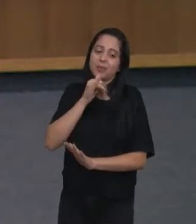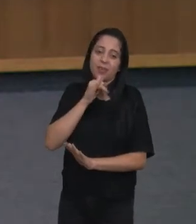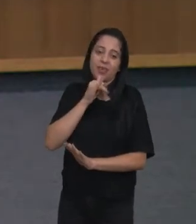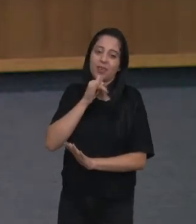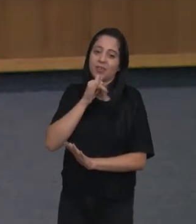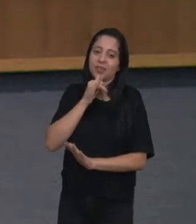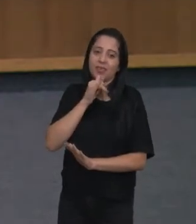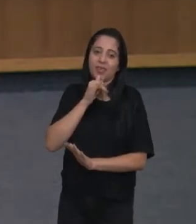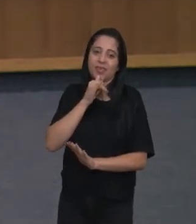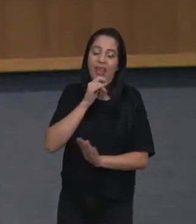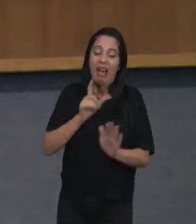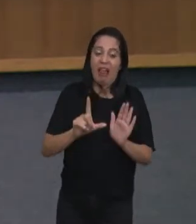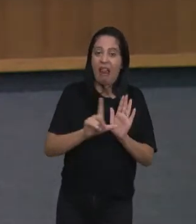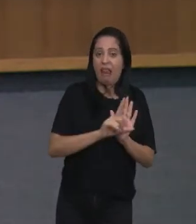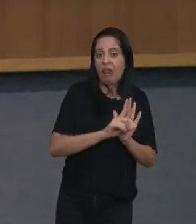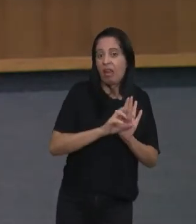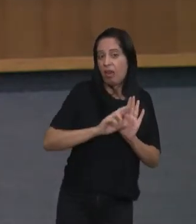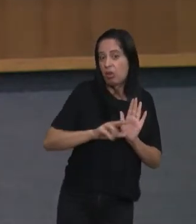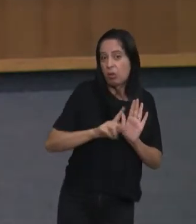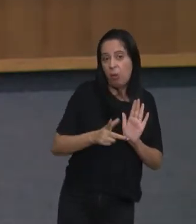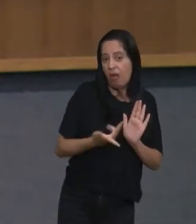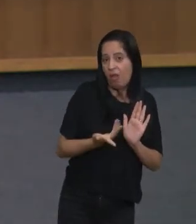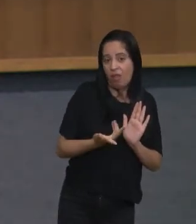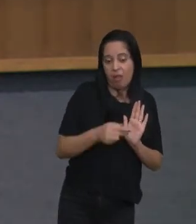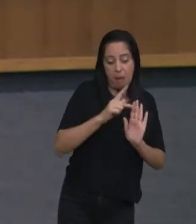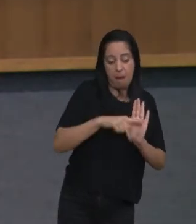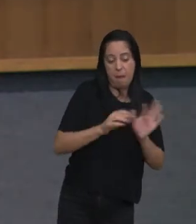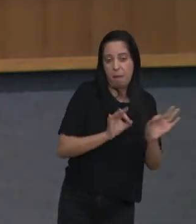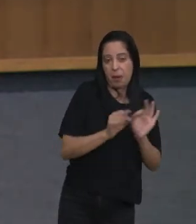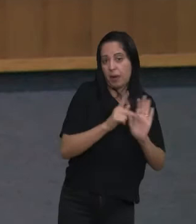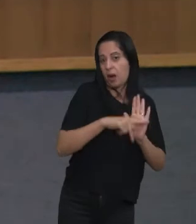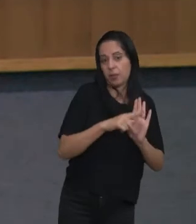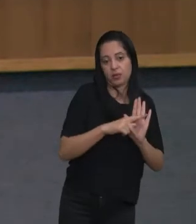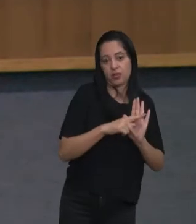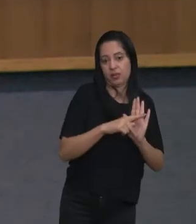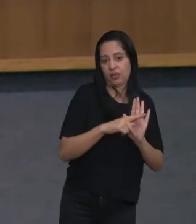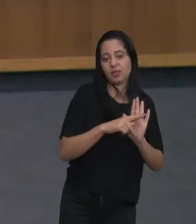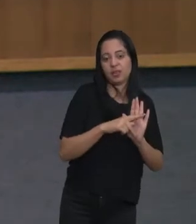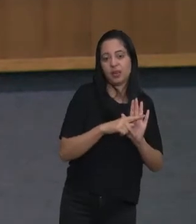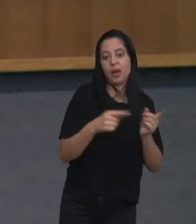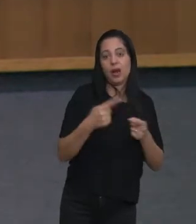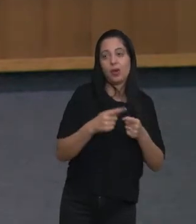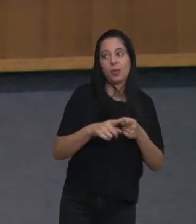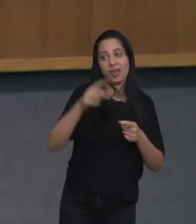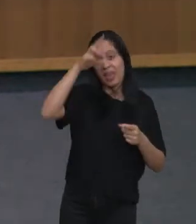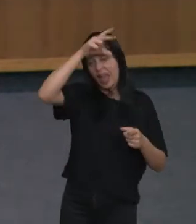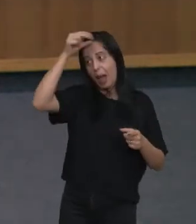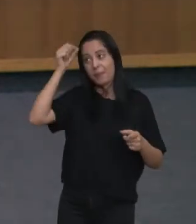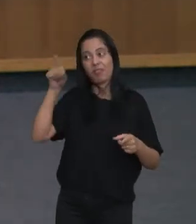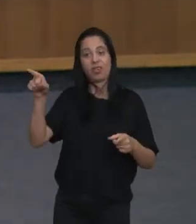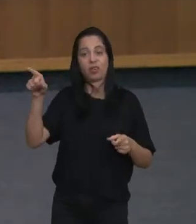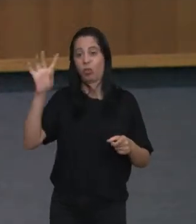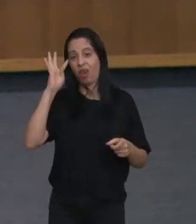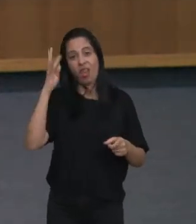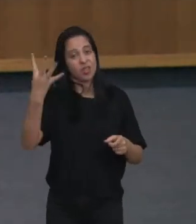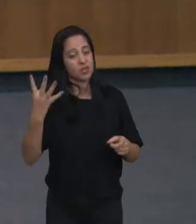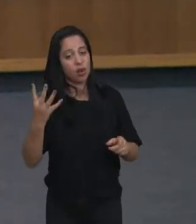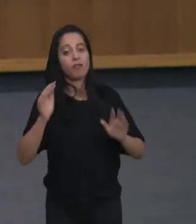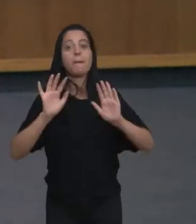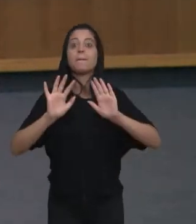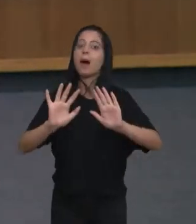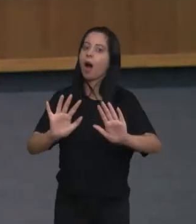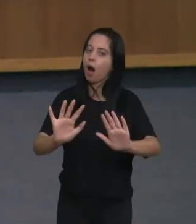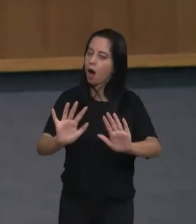valor legal da gente fazer um projeto de lei aqui, porque isso tem que partir pelo Executivo. Mas, se